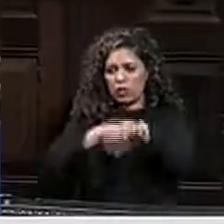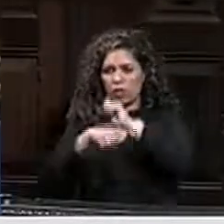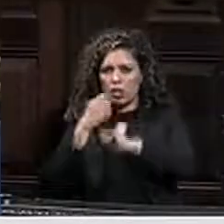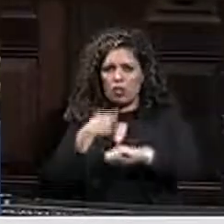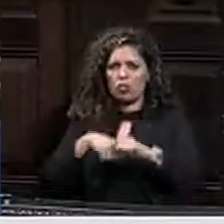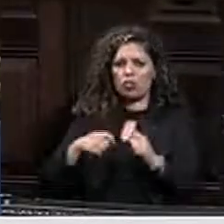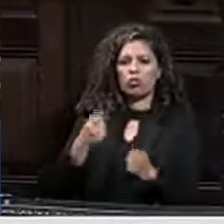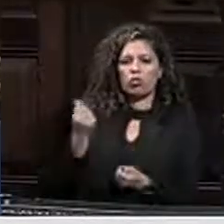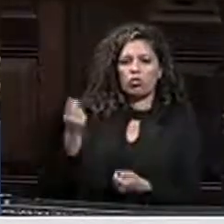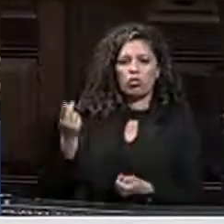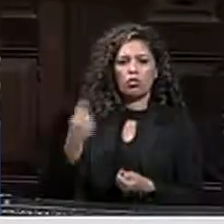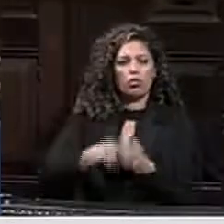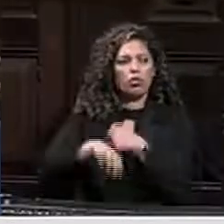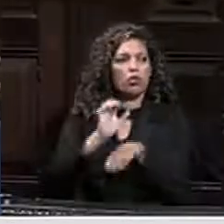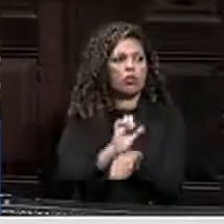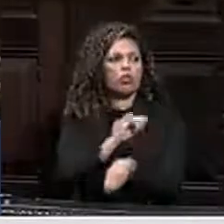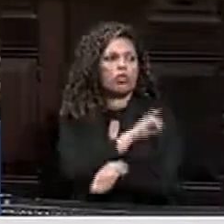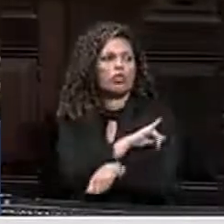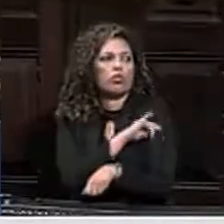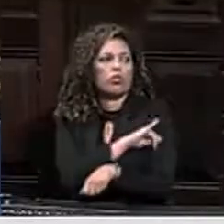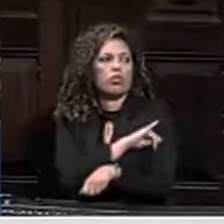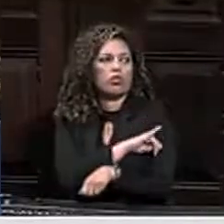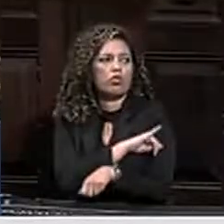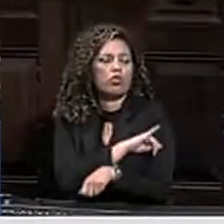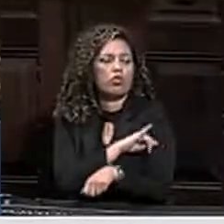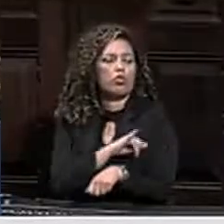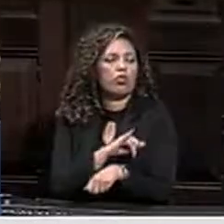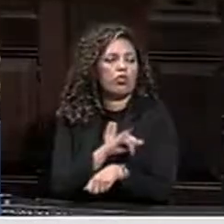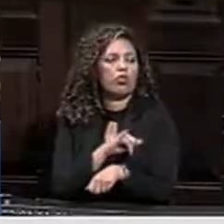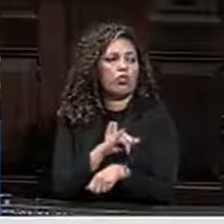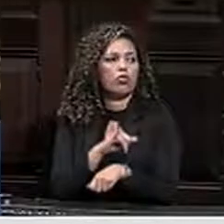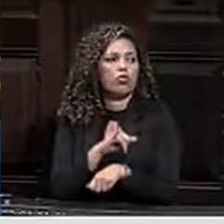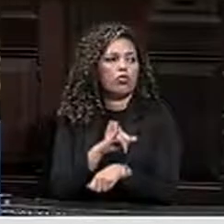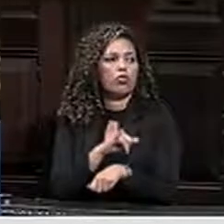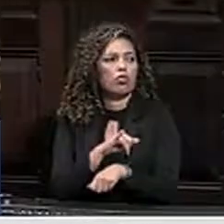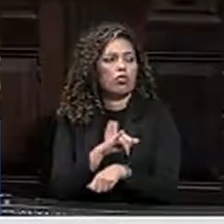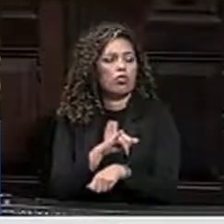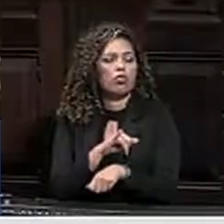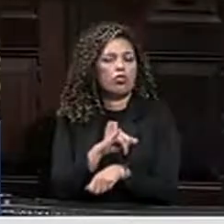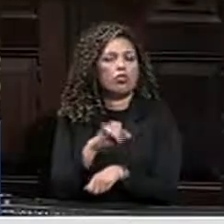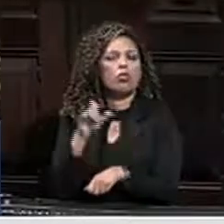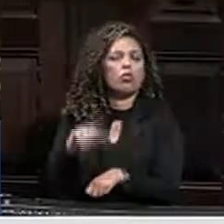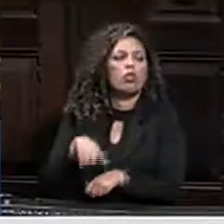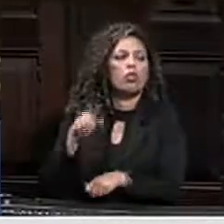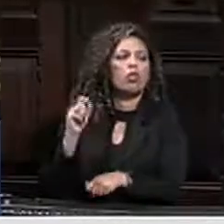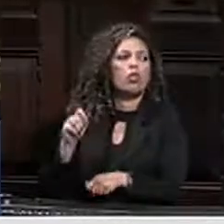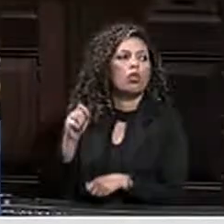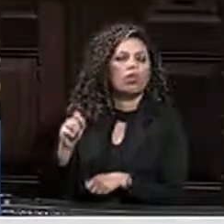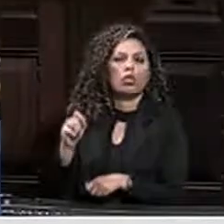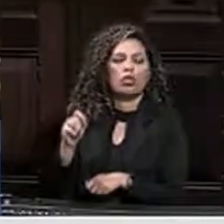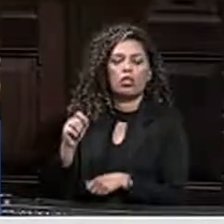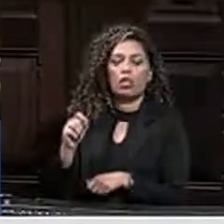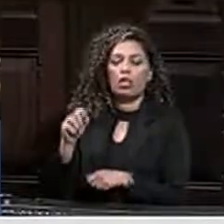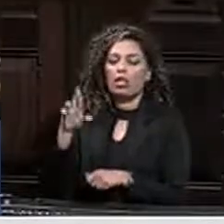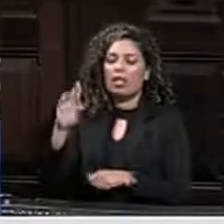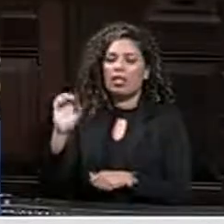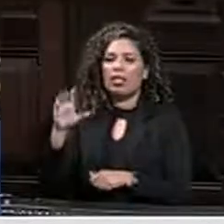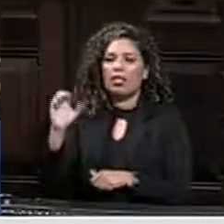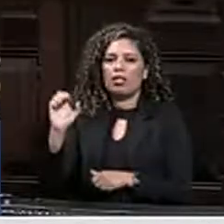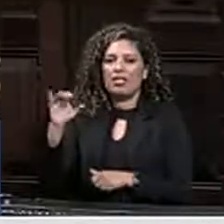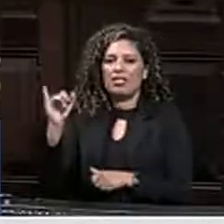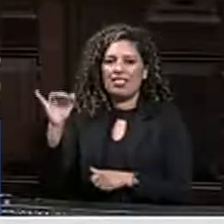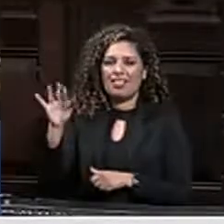Janeiro não é um problema por conta das despesas existentes, e sim por conta das receitas que